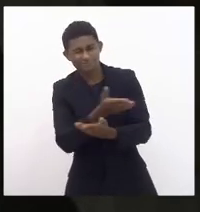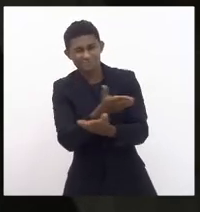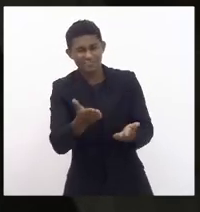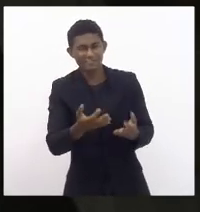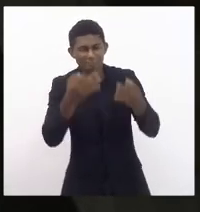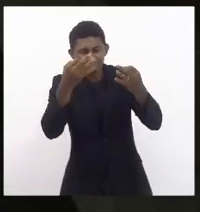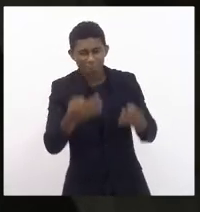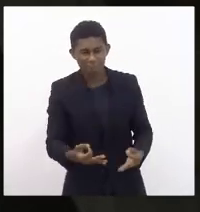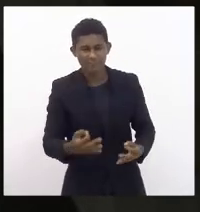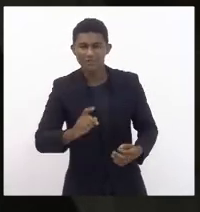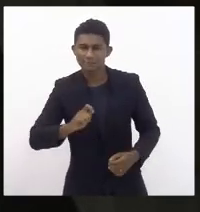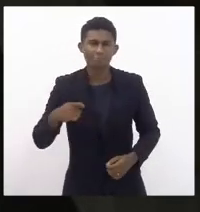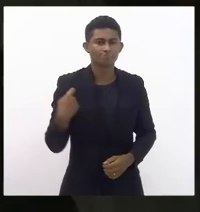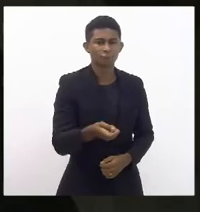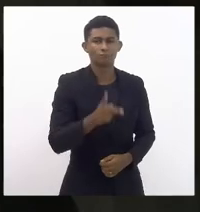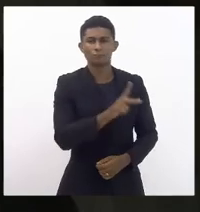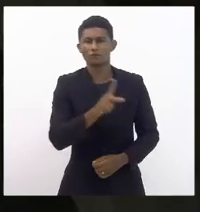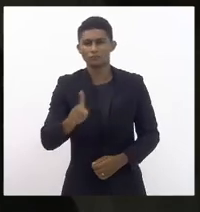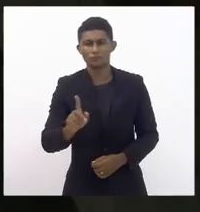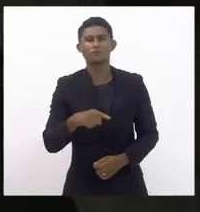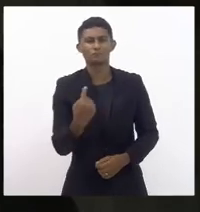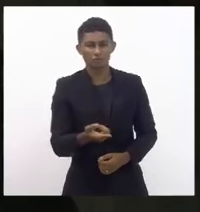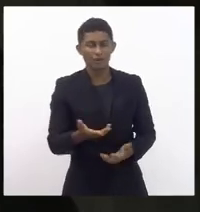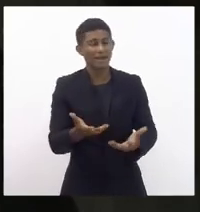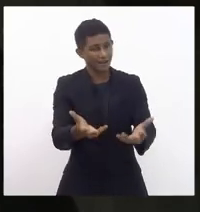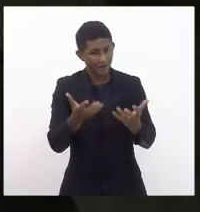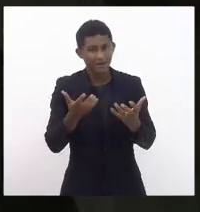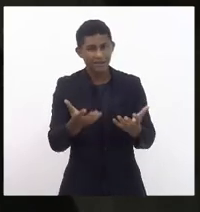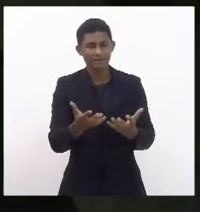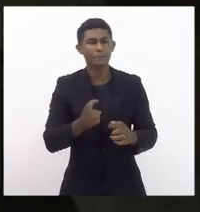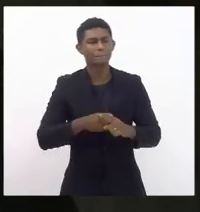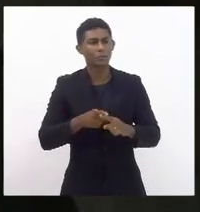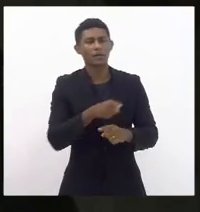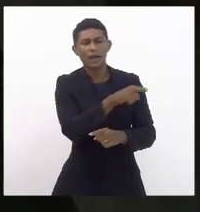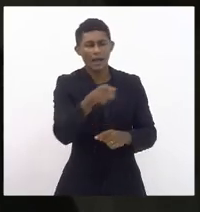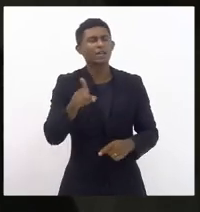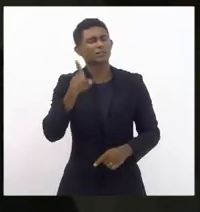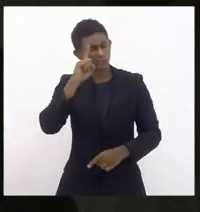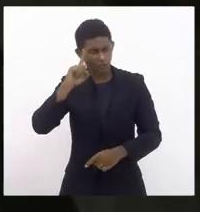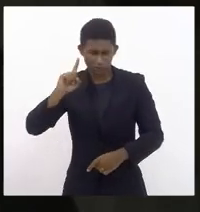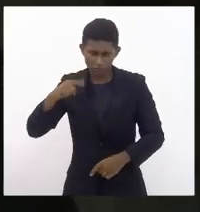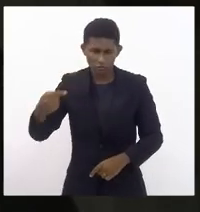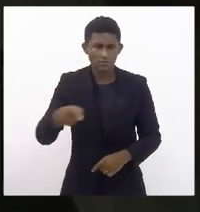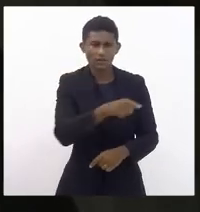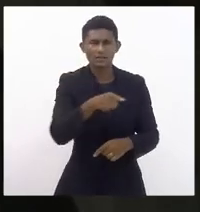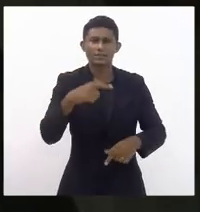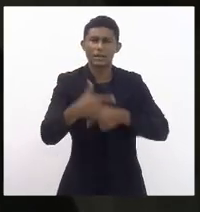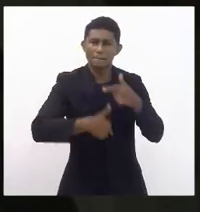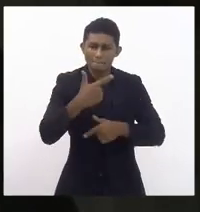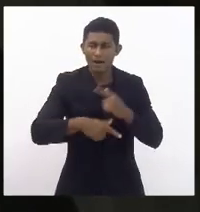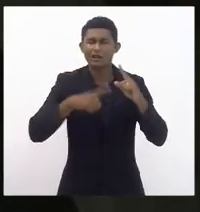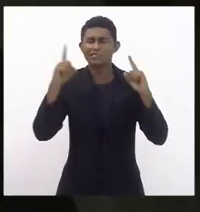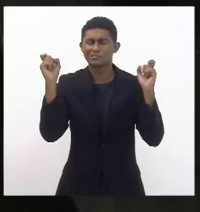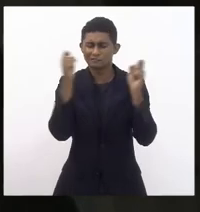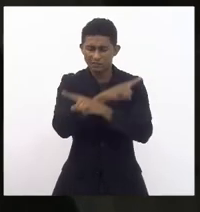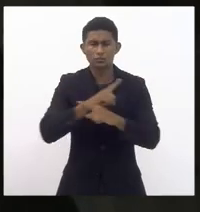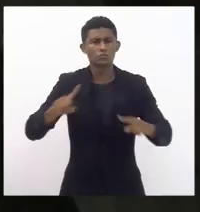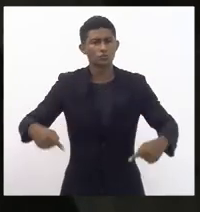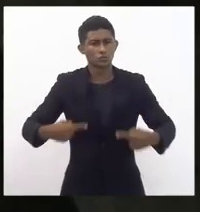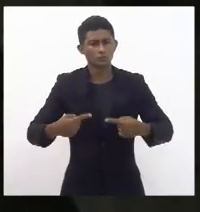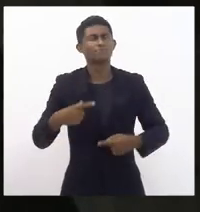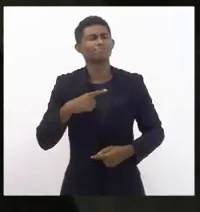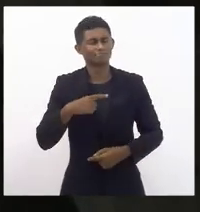e dá o devido reconhecimento essas profissionais que no cotidiano fazem um trabalho difícil desafiador